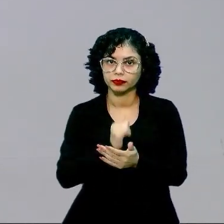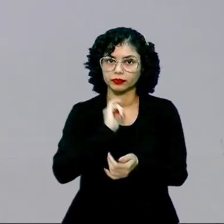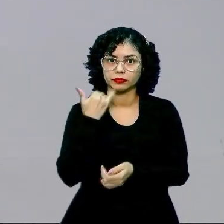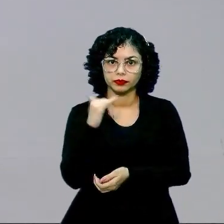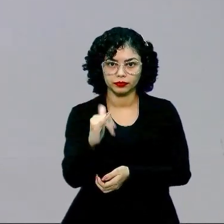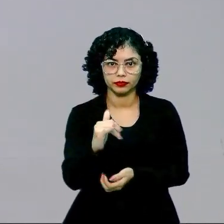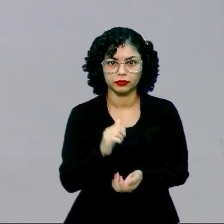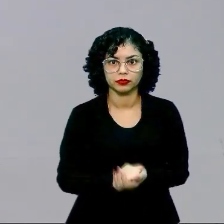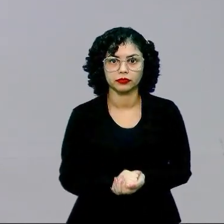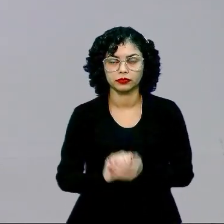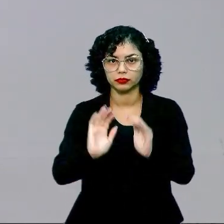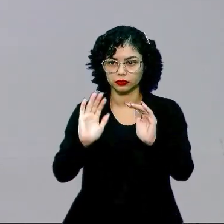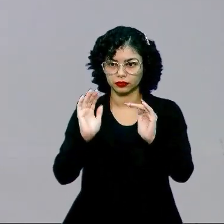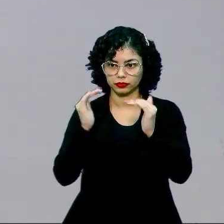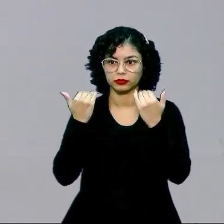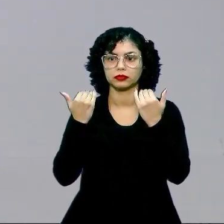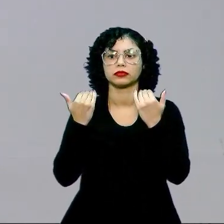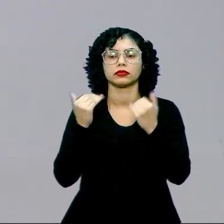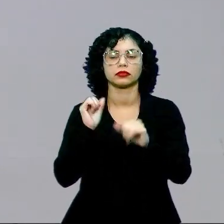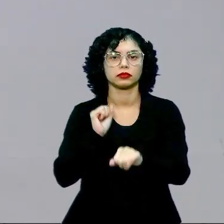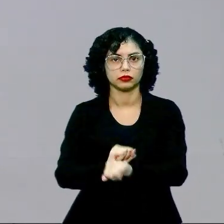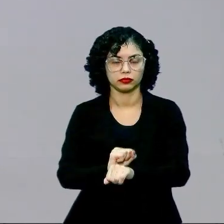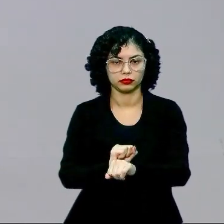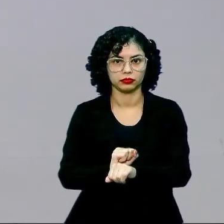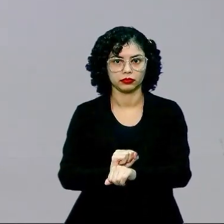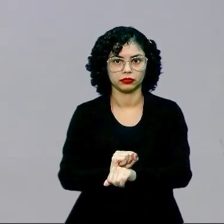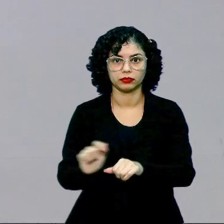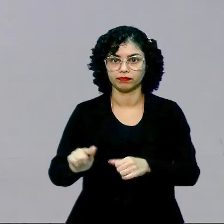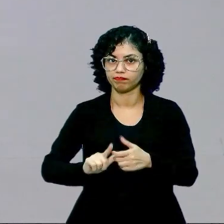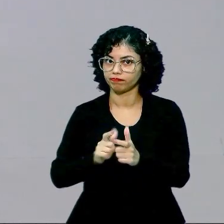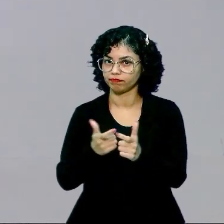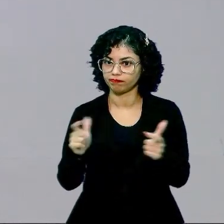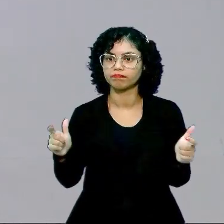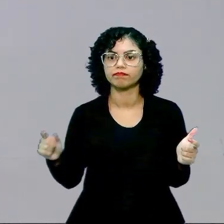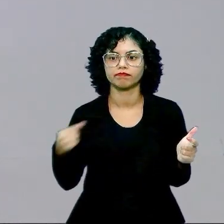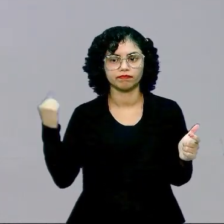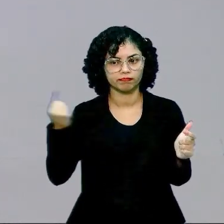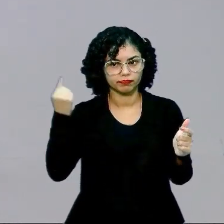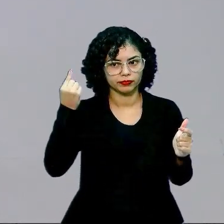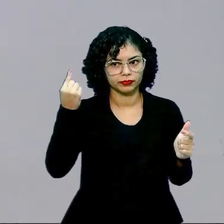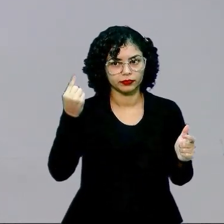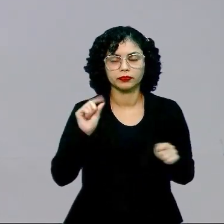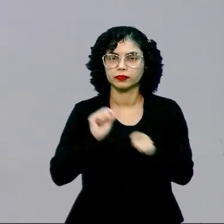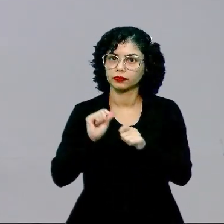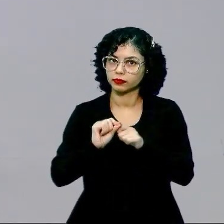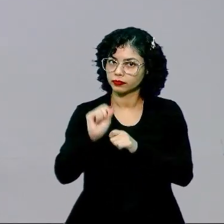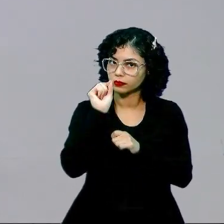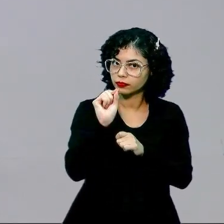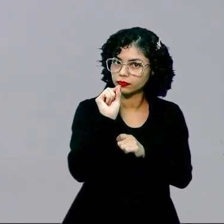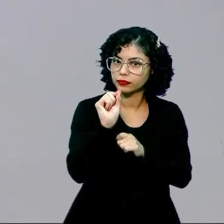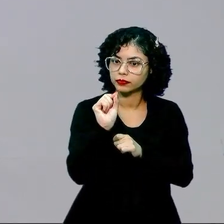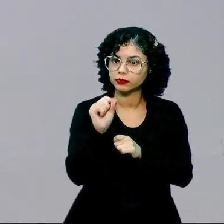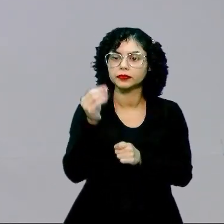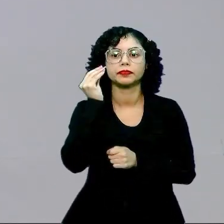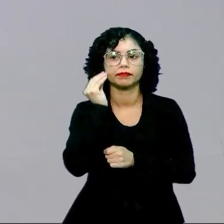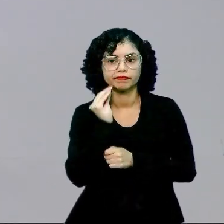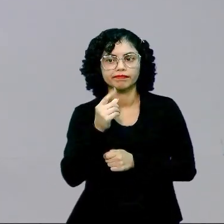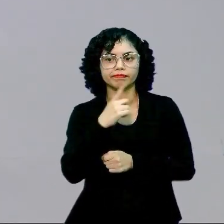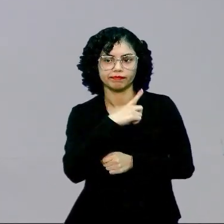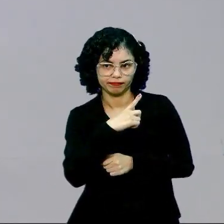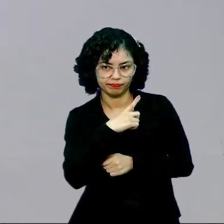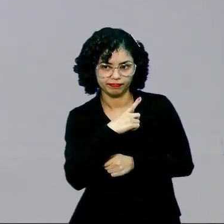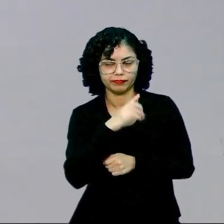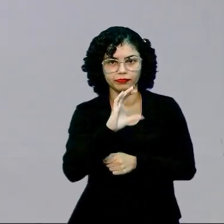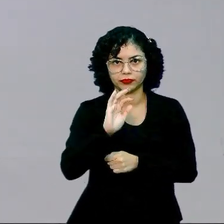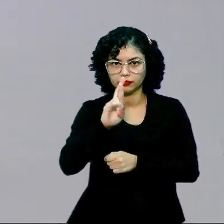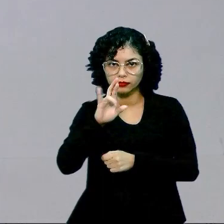elétrons para si e ficar estável é alta, tá? E isso faz com que ele tenha uma